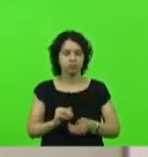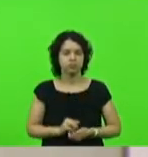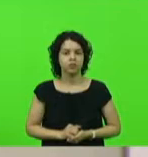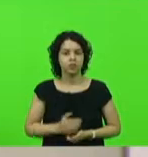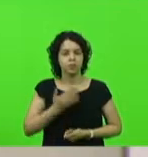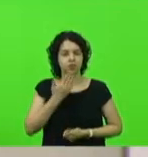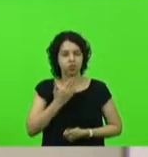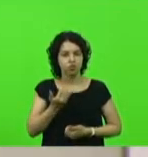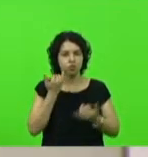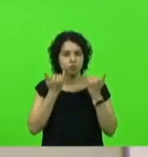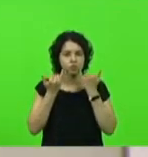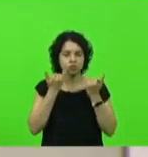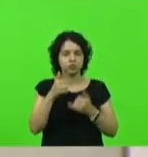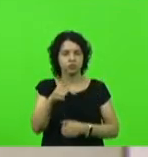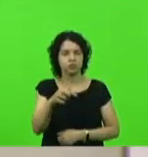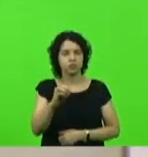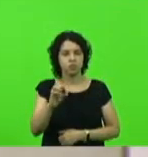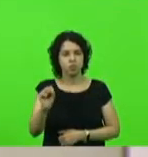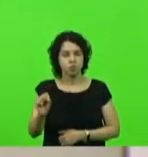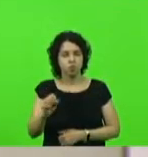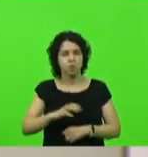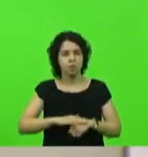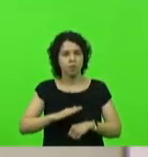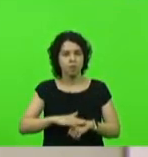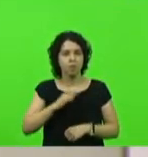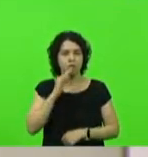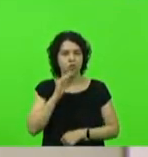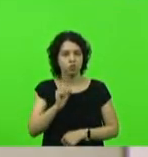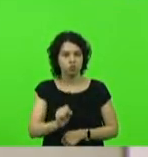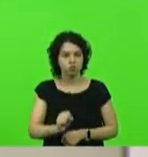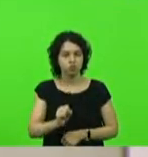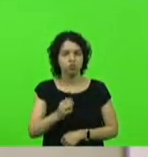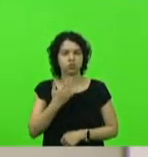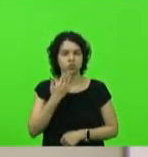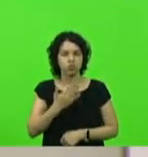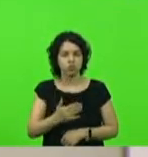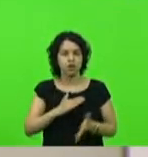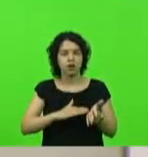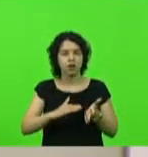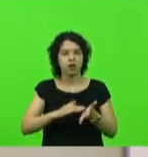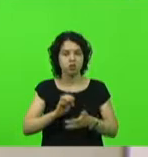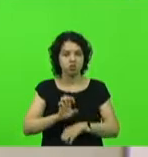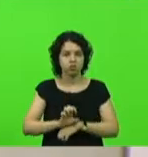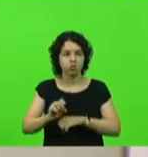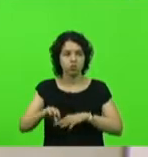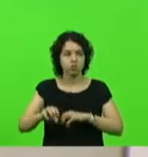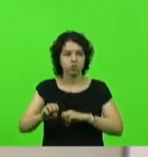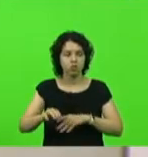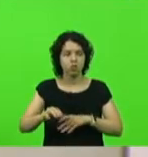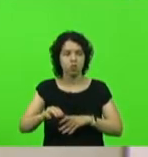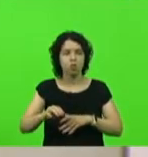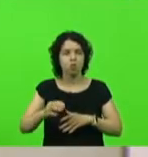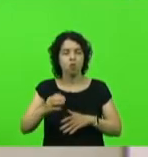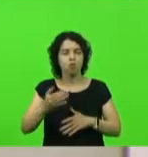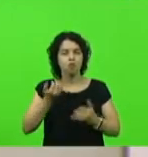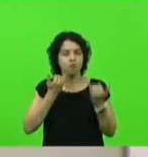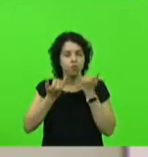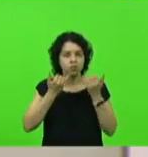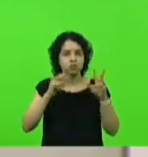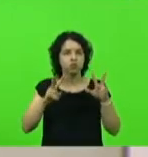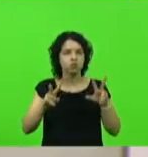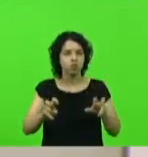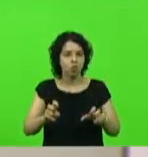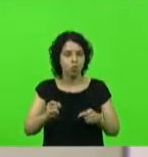informação 708, autor deputado Bruno Souza, solicitando ao secretário de Estado da Educação informações acerca de obra atrasada de uma